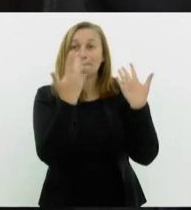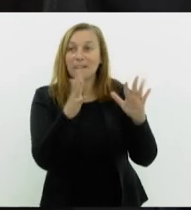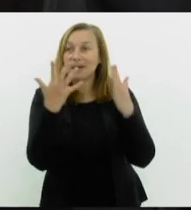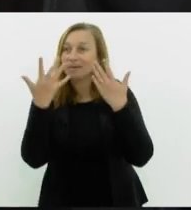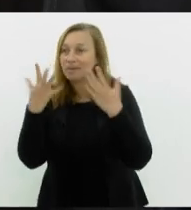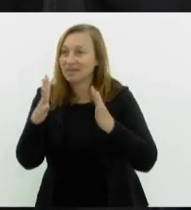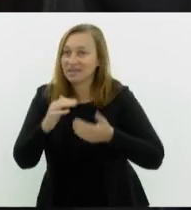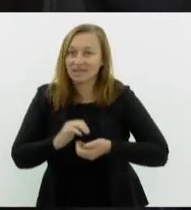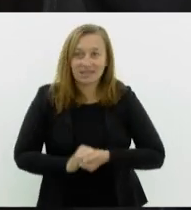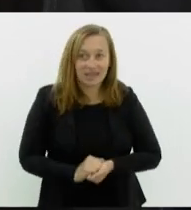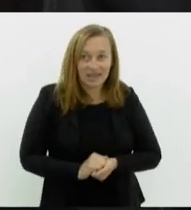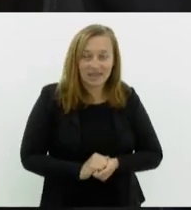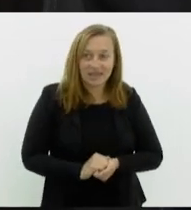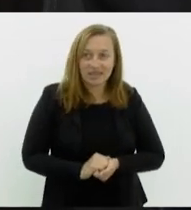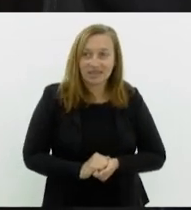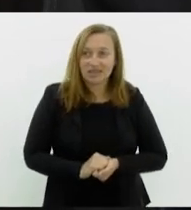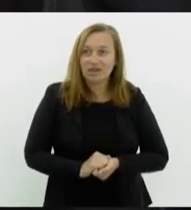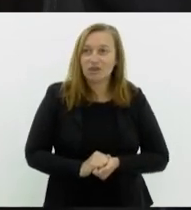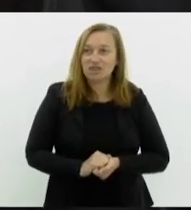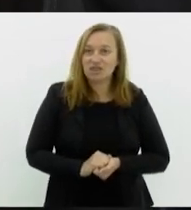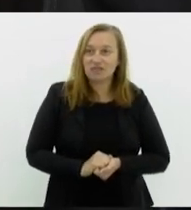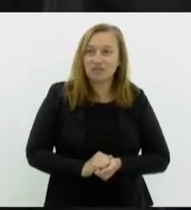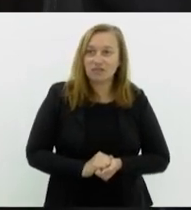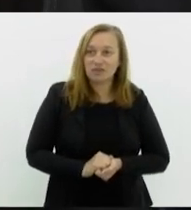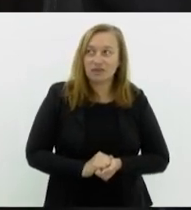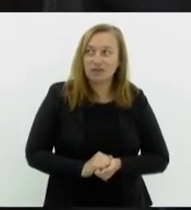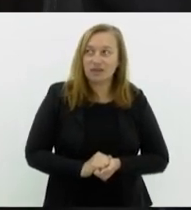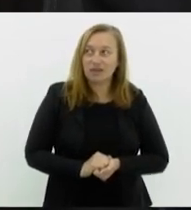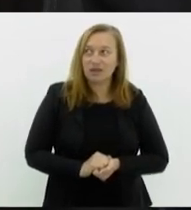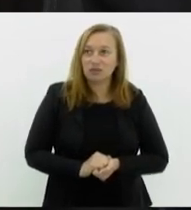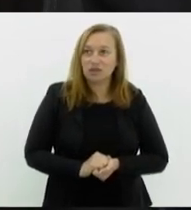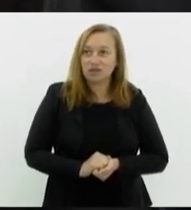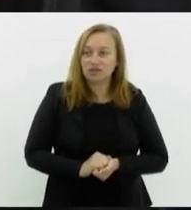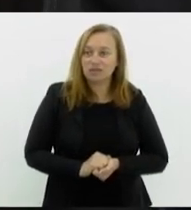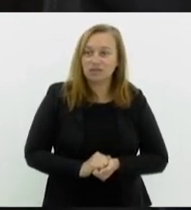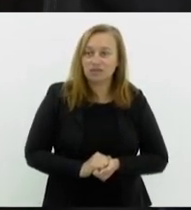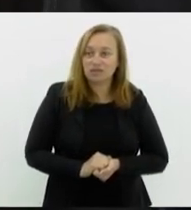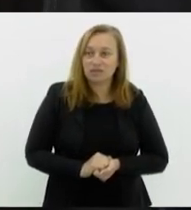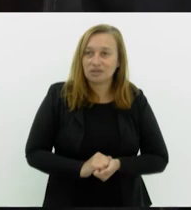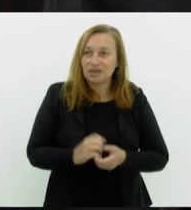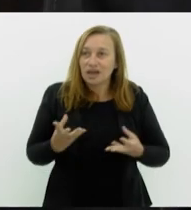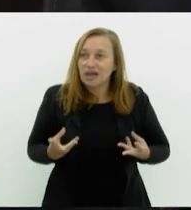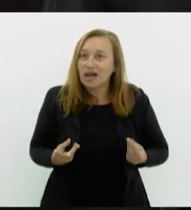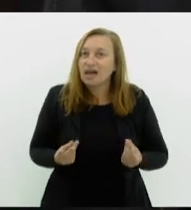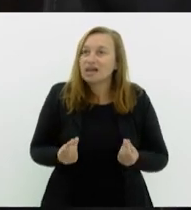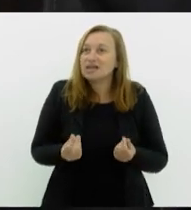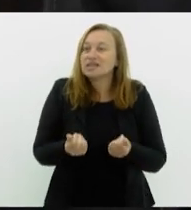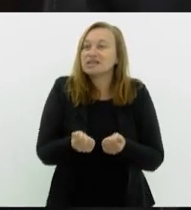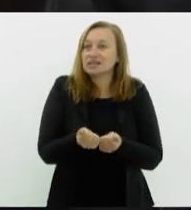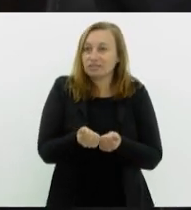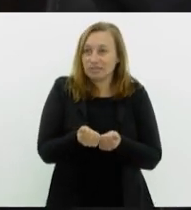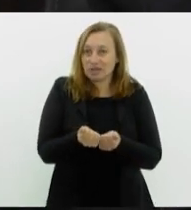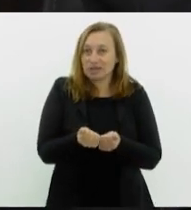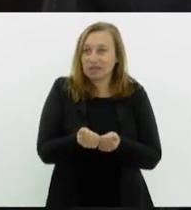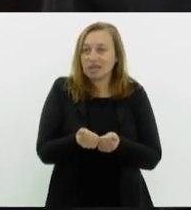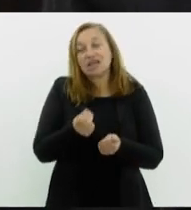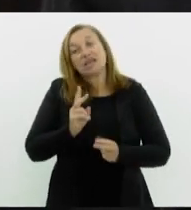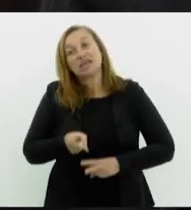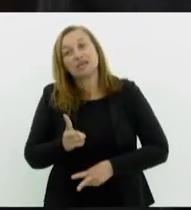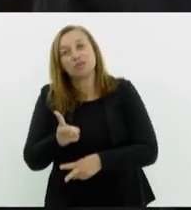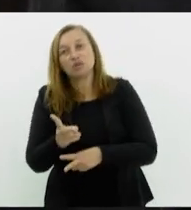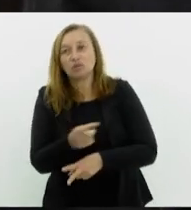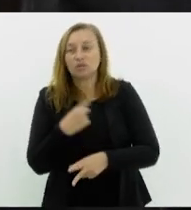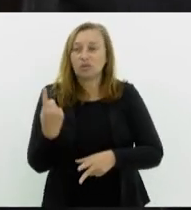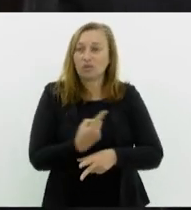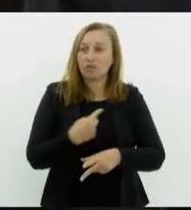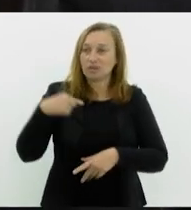Assembleia Legislativa pela escolha. Aliás, os senhores têm essa sensibilidade que nem sempre nós, magistrados,